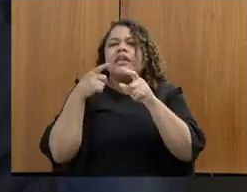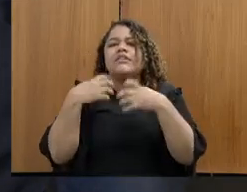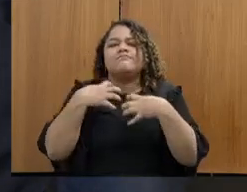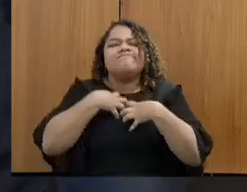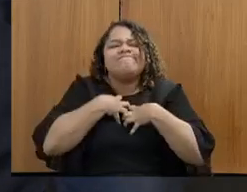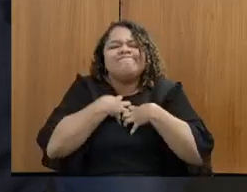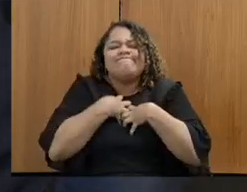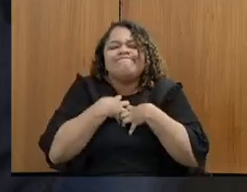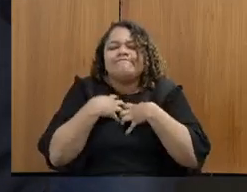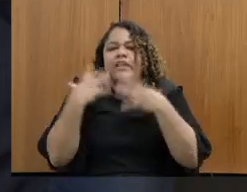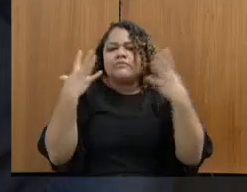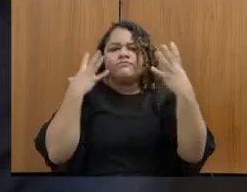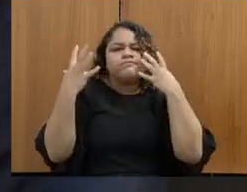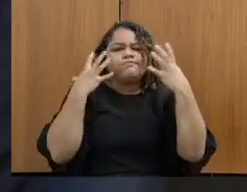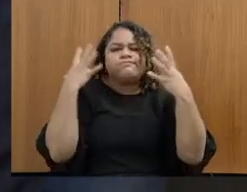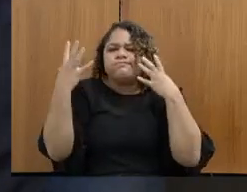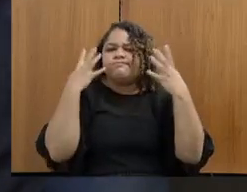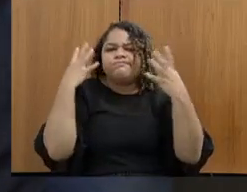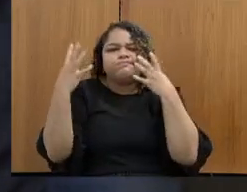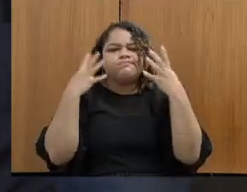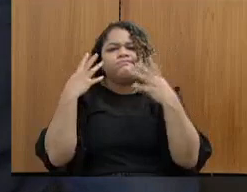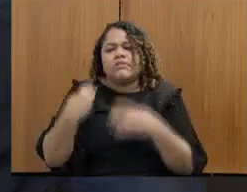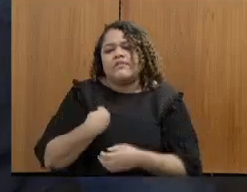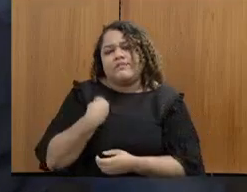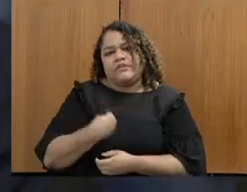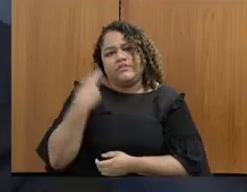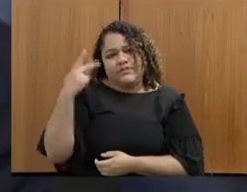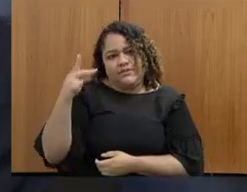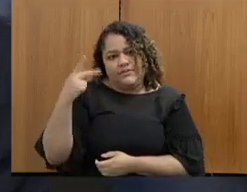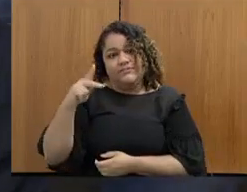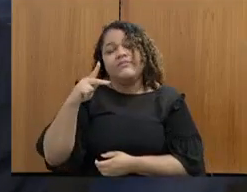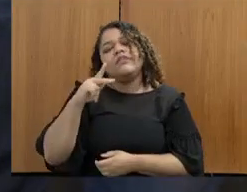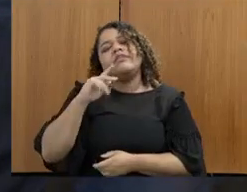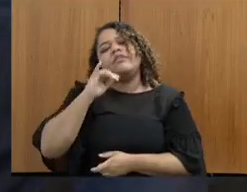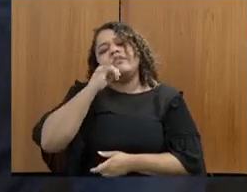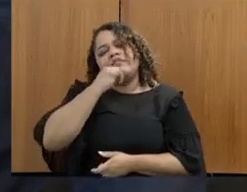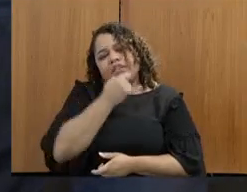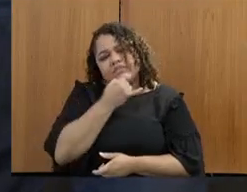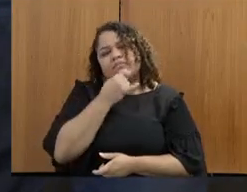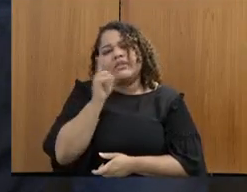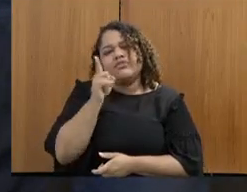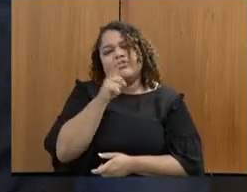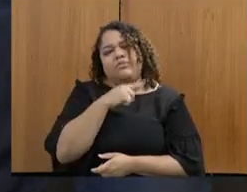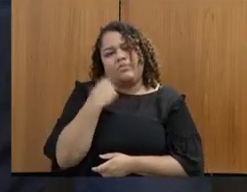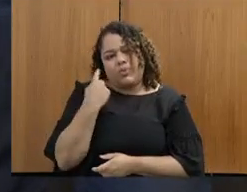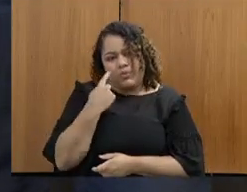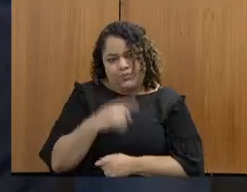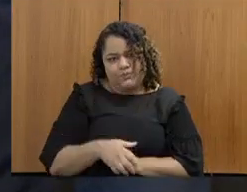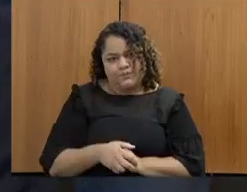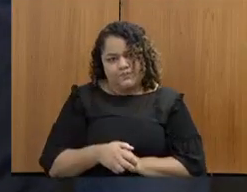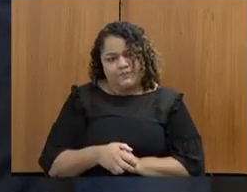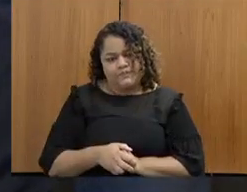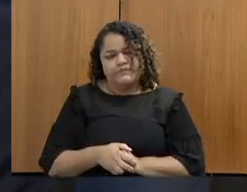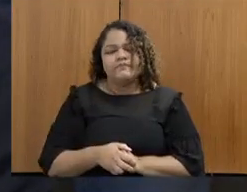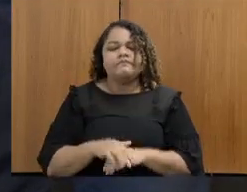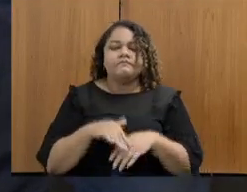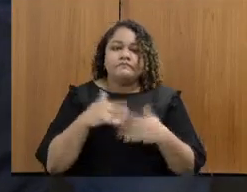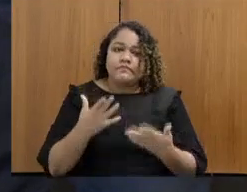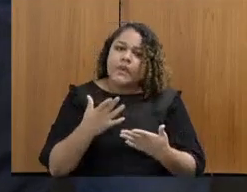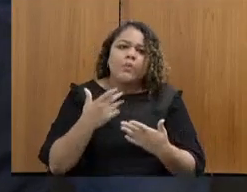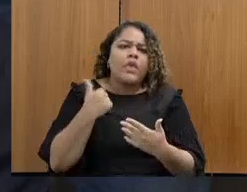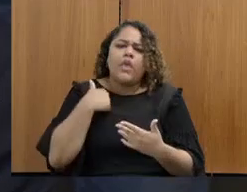é muito grande na vida dele lamentavelmente Ele vindo a falecer então quero aqui fazer nenhum juízo